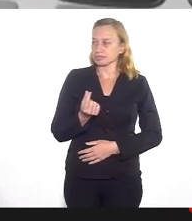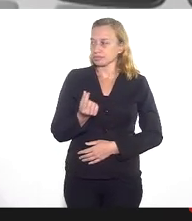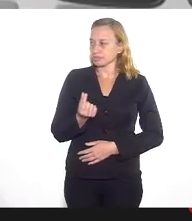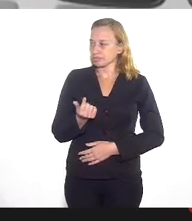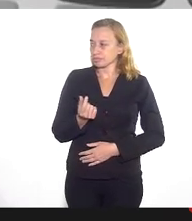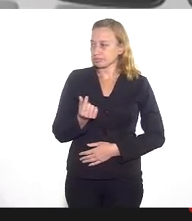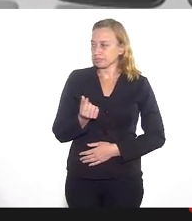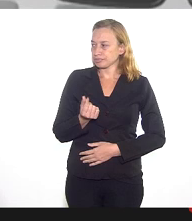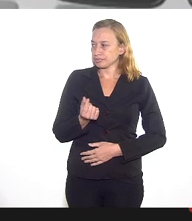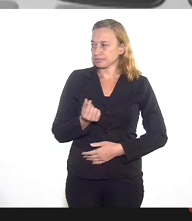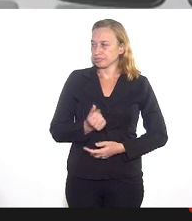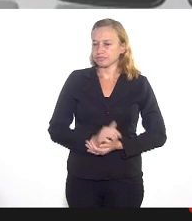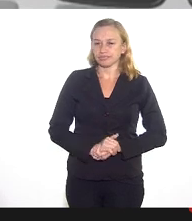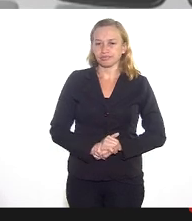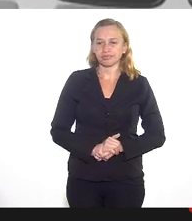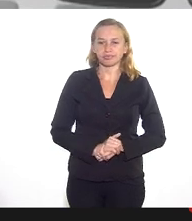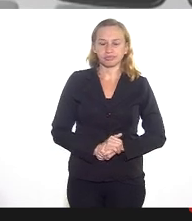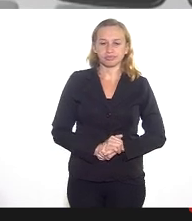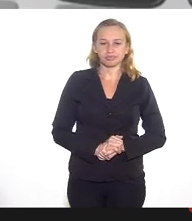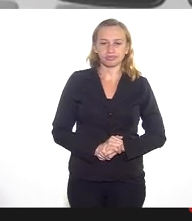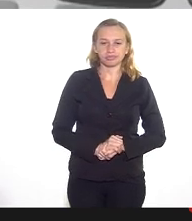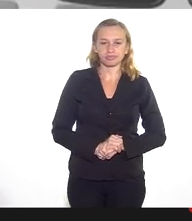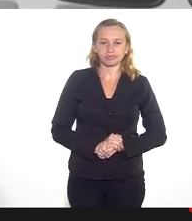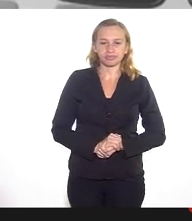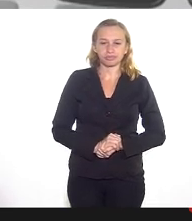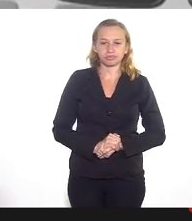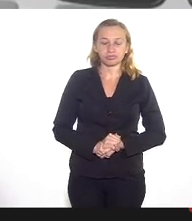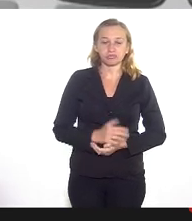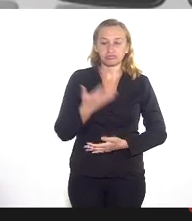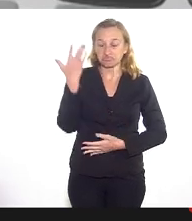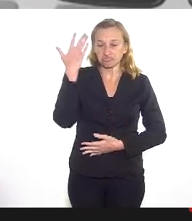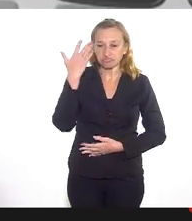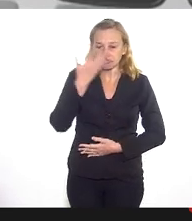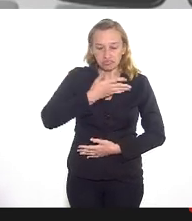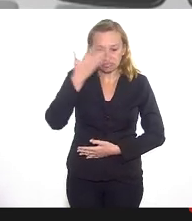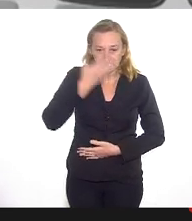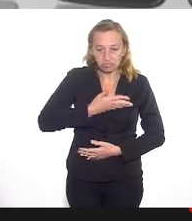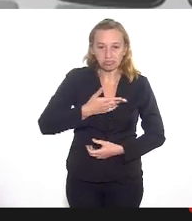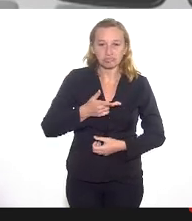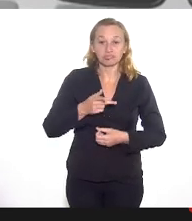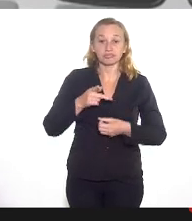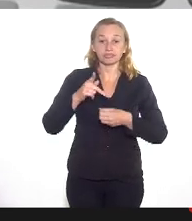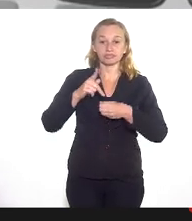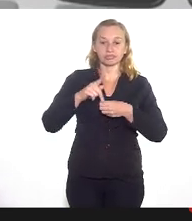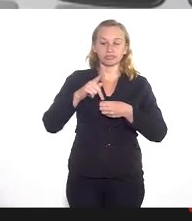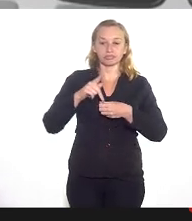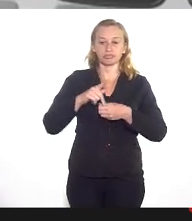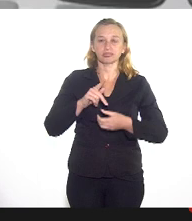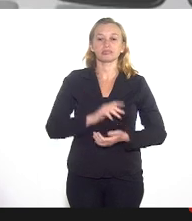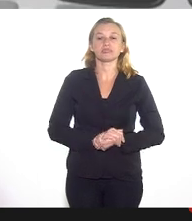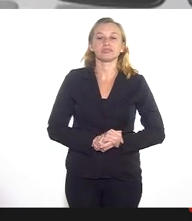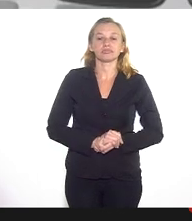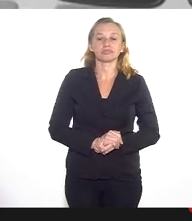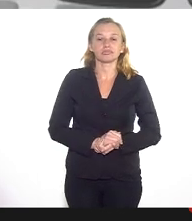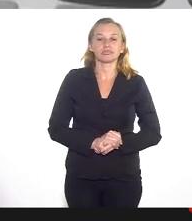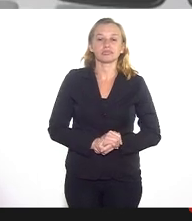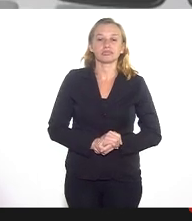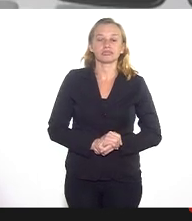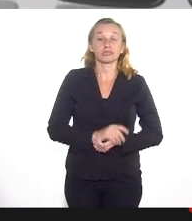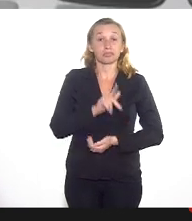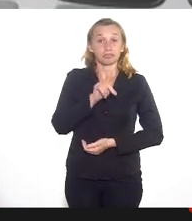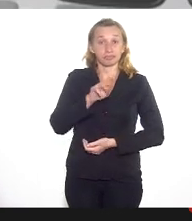CAPEX, isso não é visível à Petrobras no tocante à dedutibilidade da